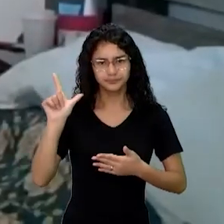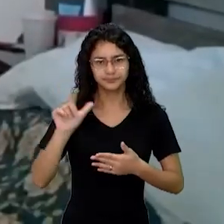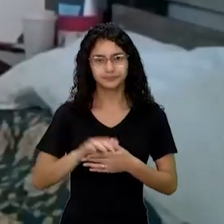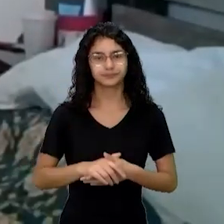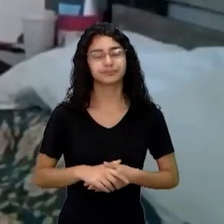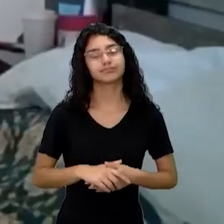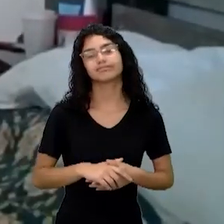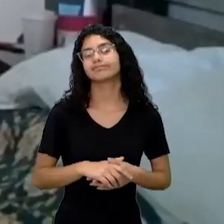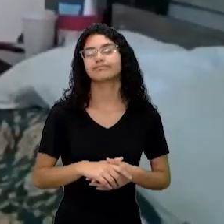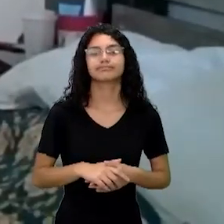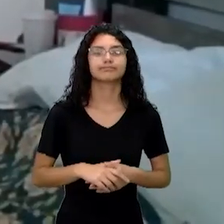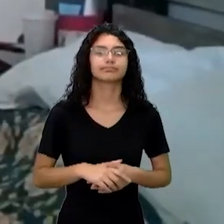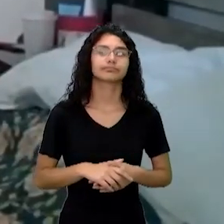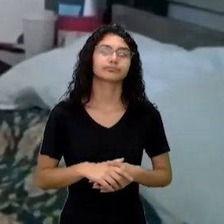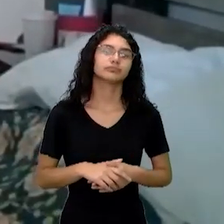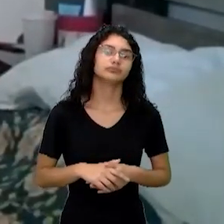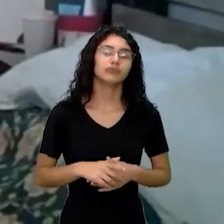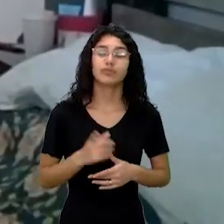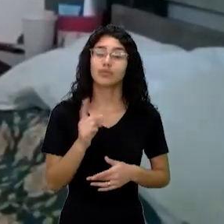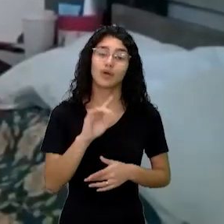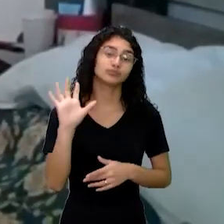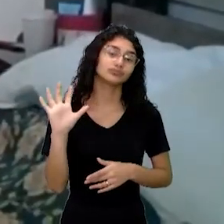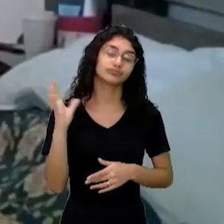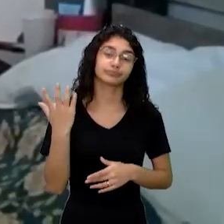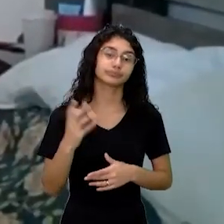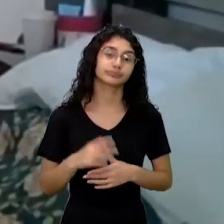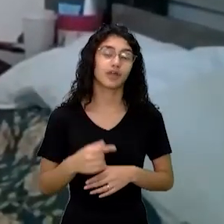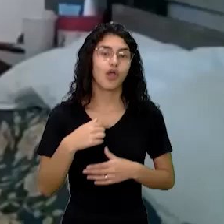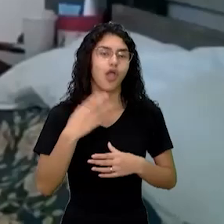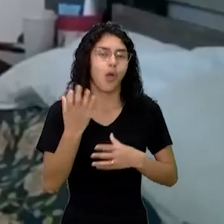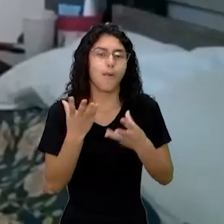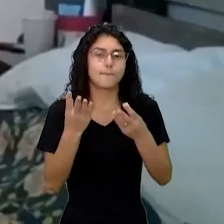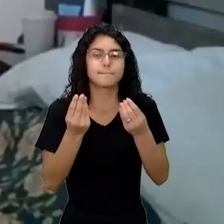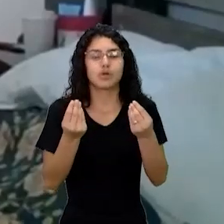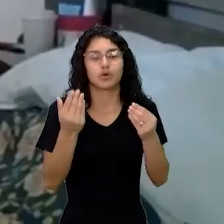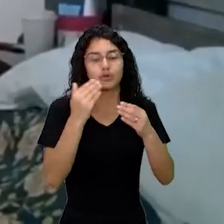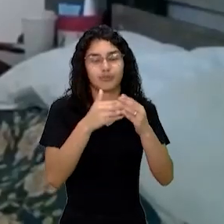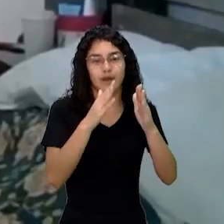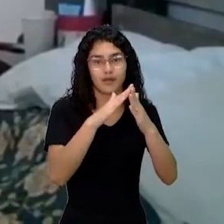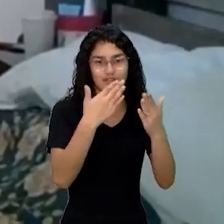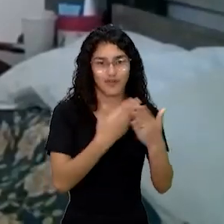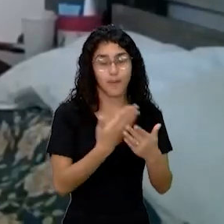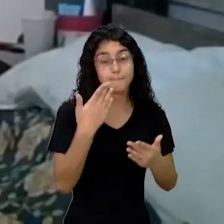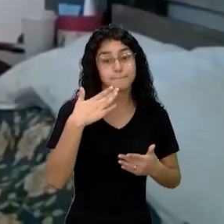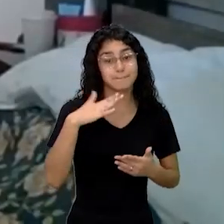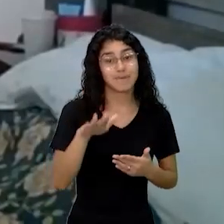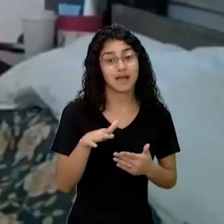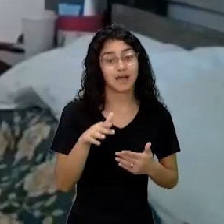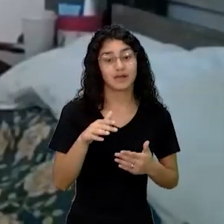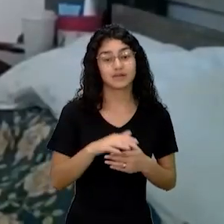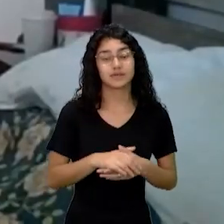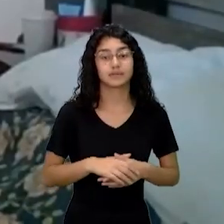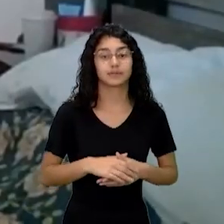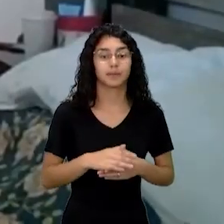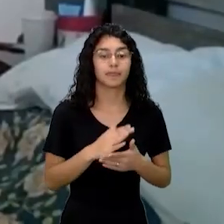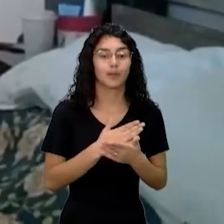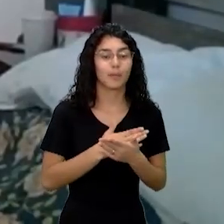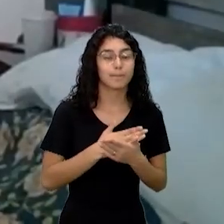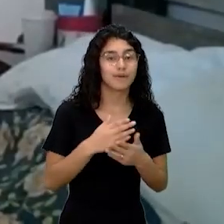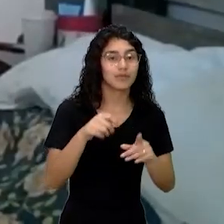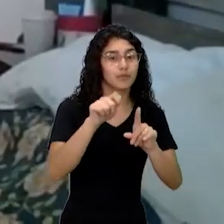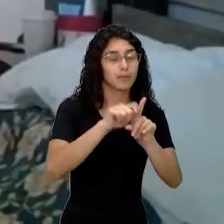e não foi o que aconteceu. Então, eu queria muito entrar na escola, mas os primeiros 6 meses, o que eu queria era